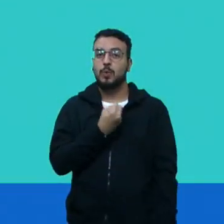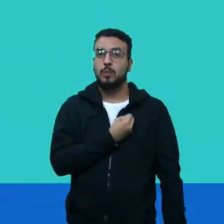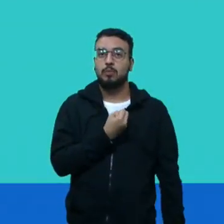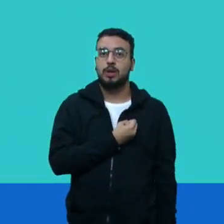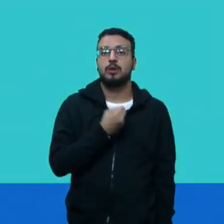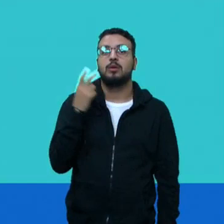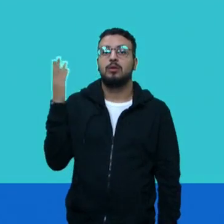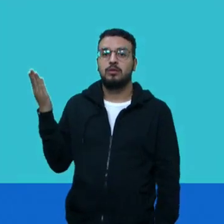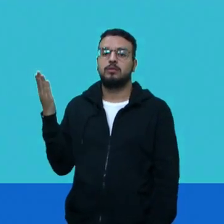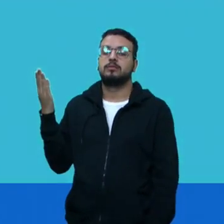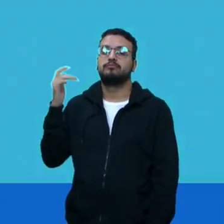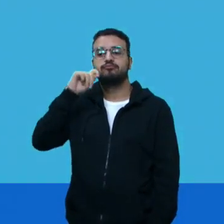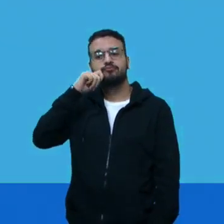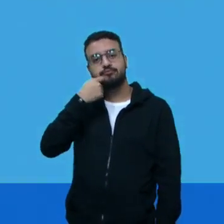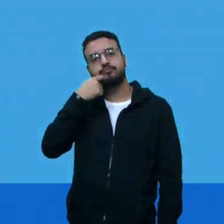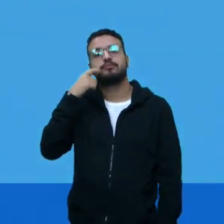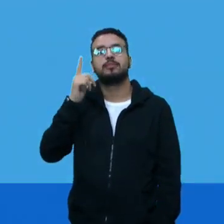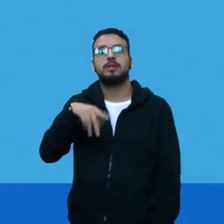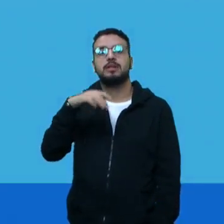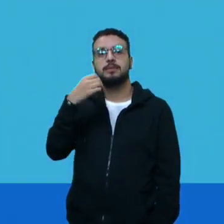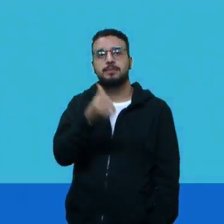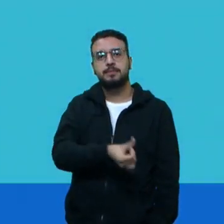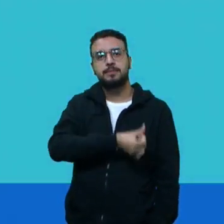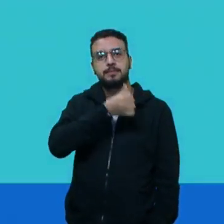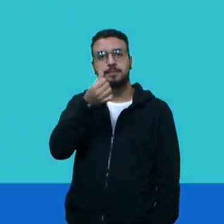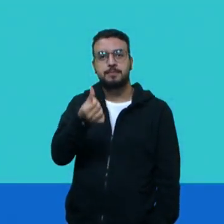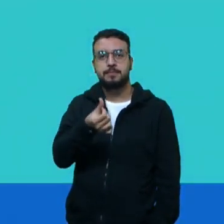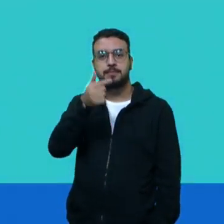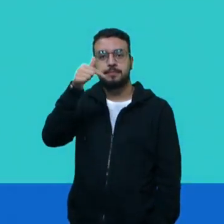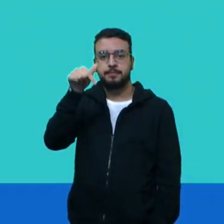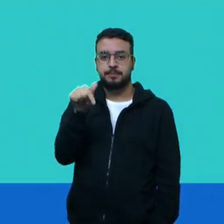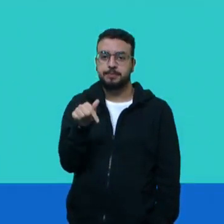e quer participar, é esse que você vê na tela,